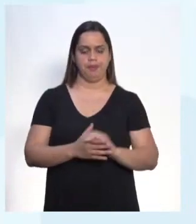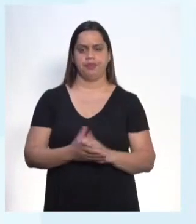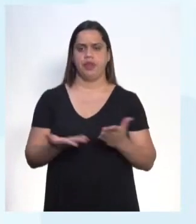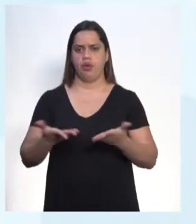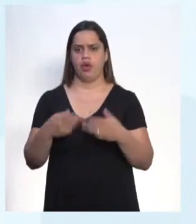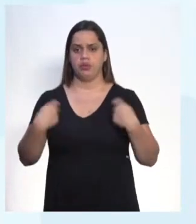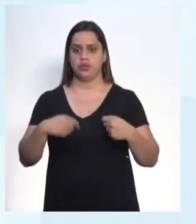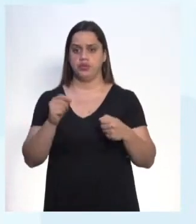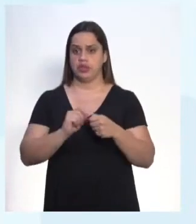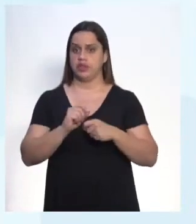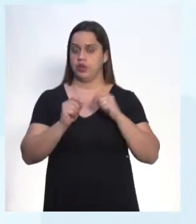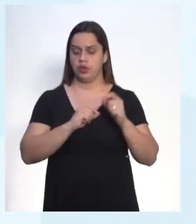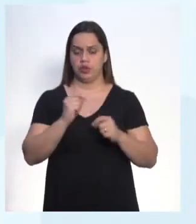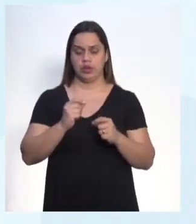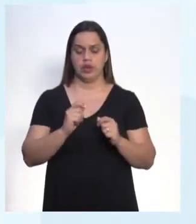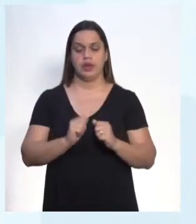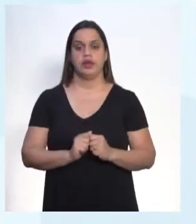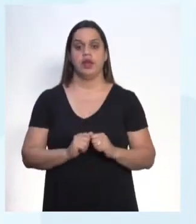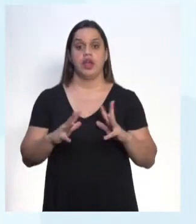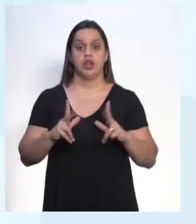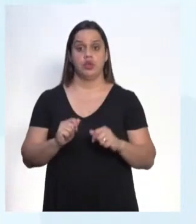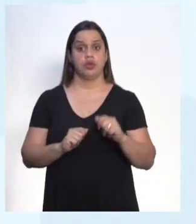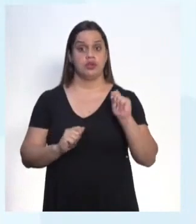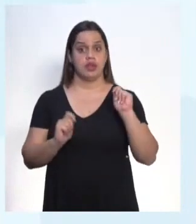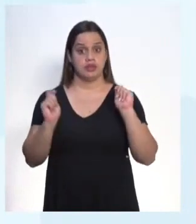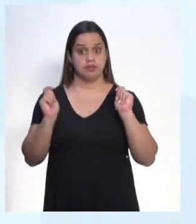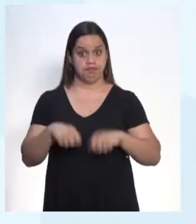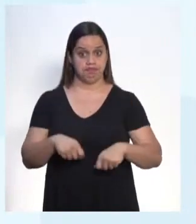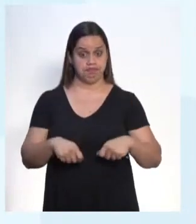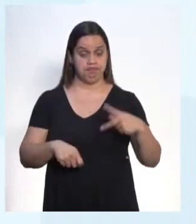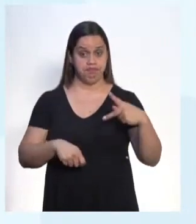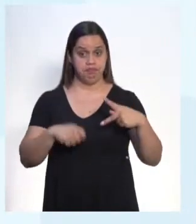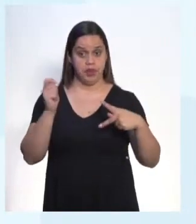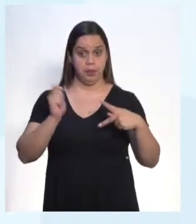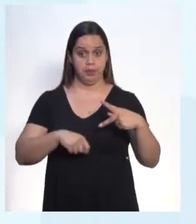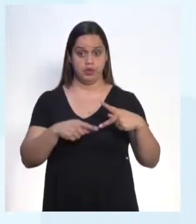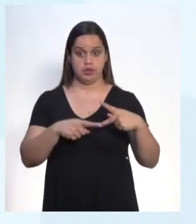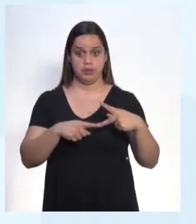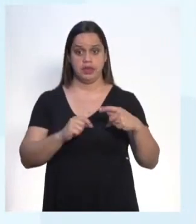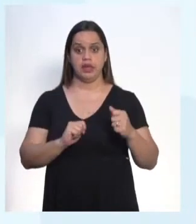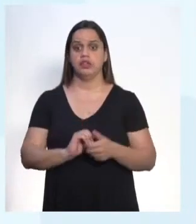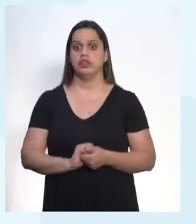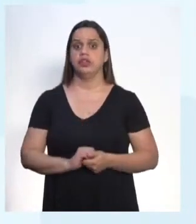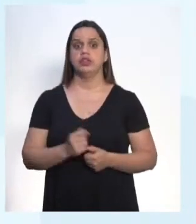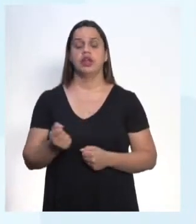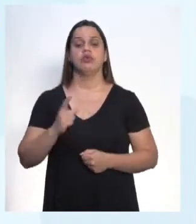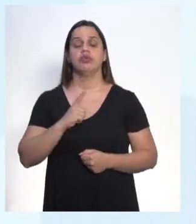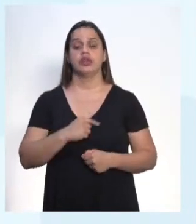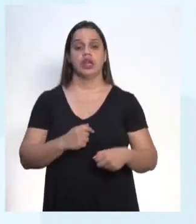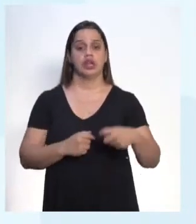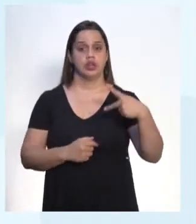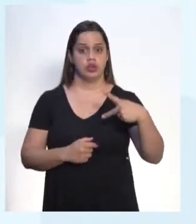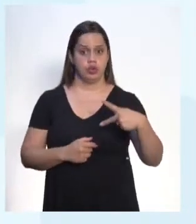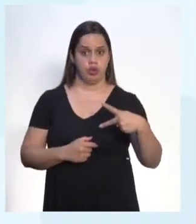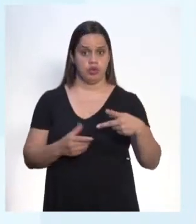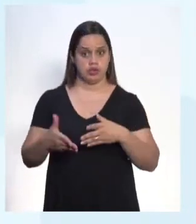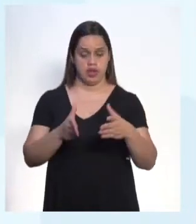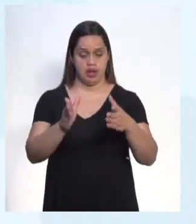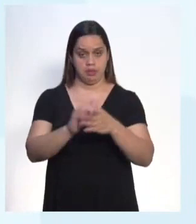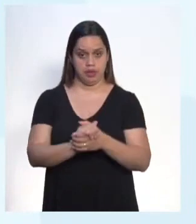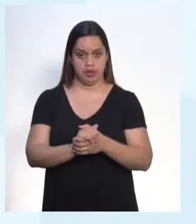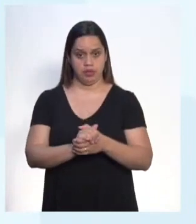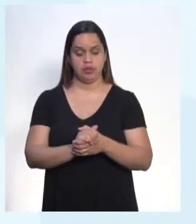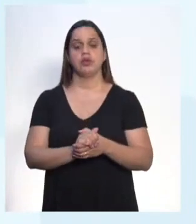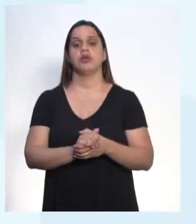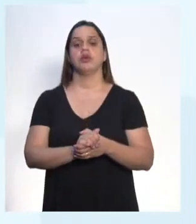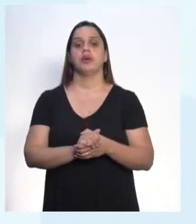fazer? Pensar nas possibilidades. Então, eu tenho 2 caminhos para ir e